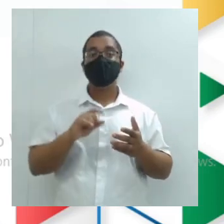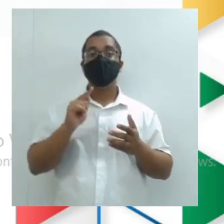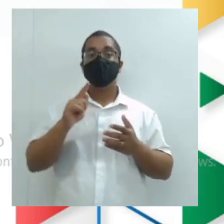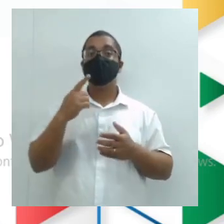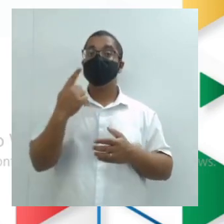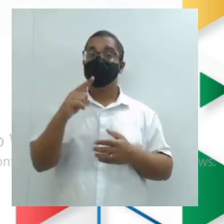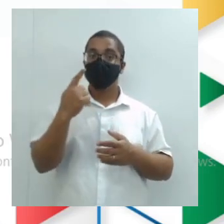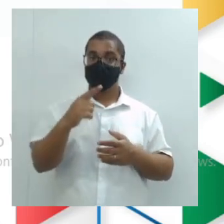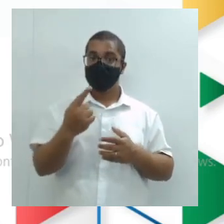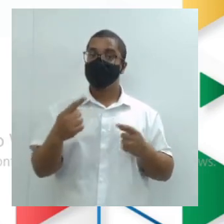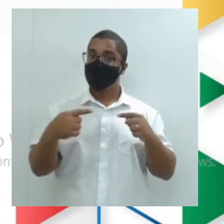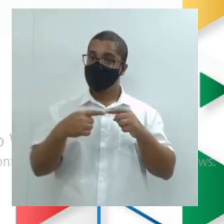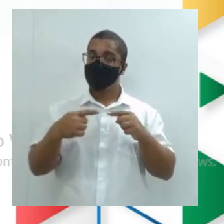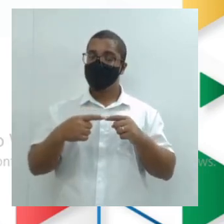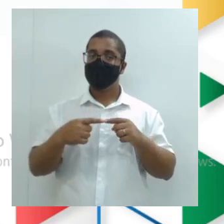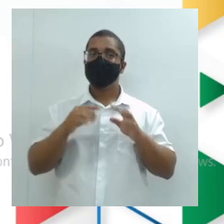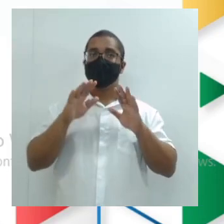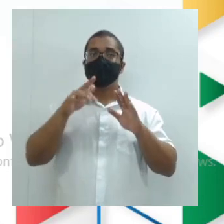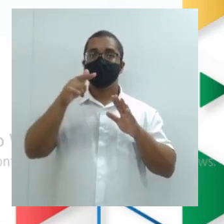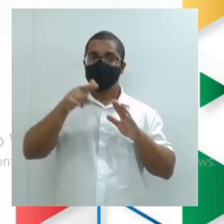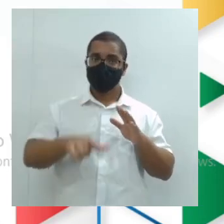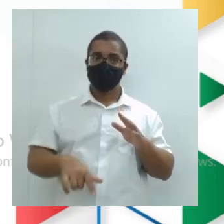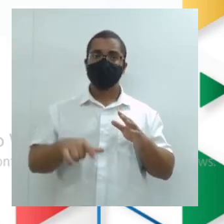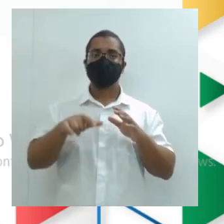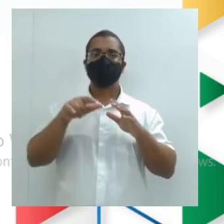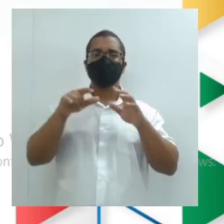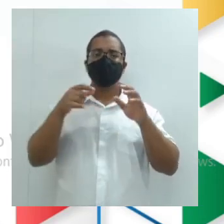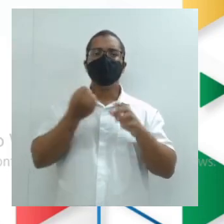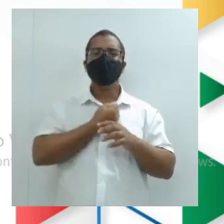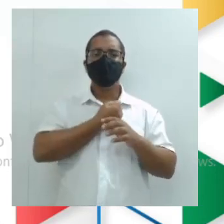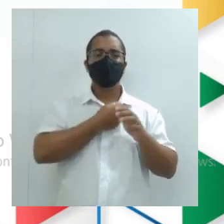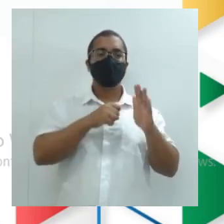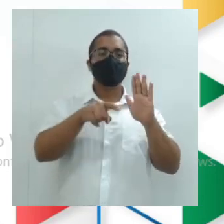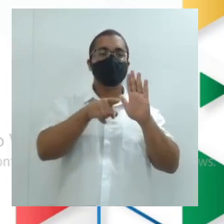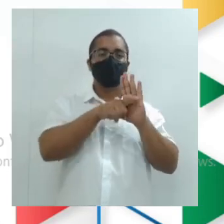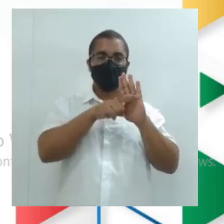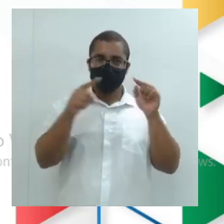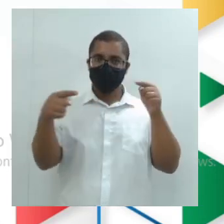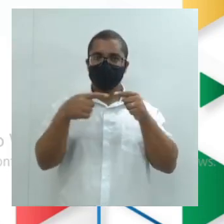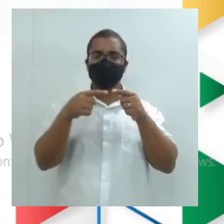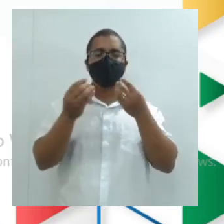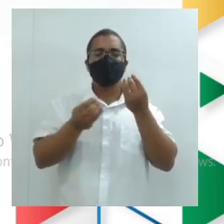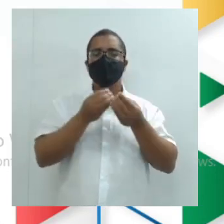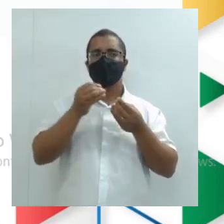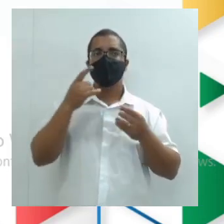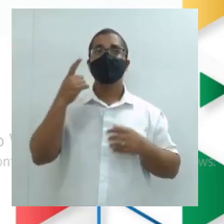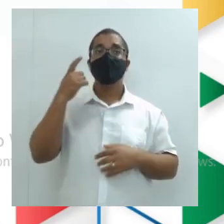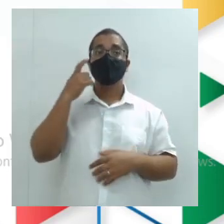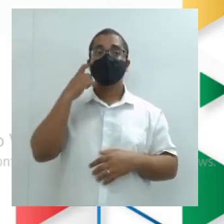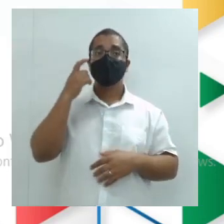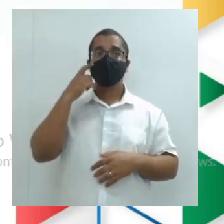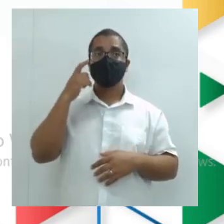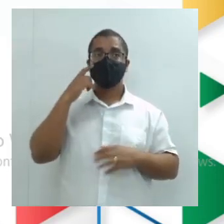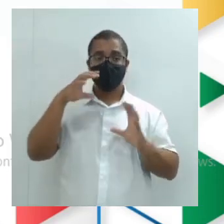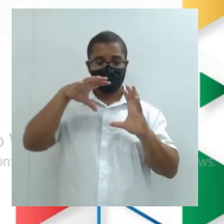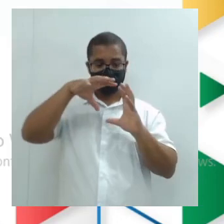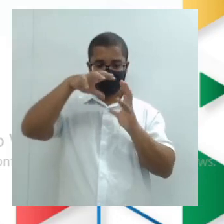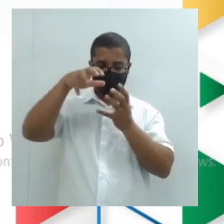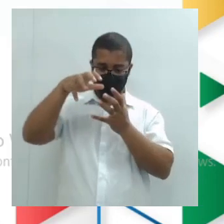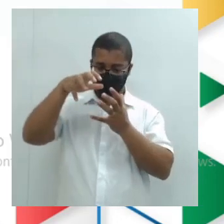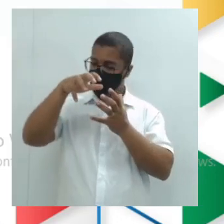Preste atenção, ó. Mais um conceito do número negativo aplicado. Nós temos aí a imagem do